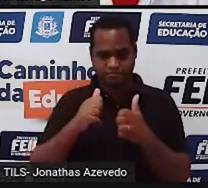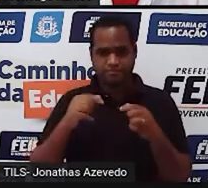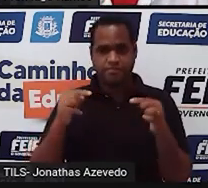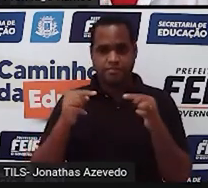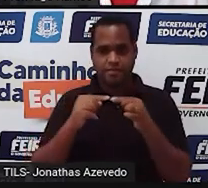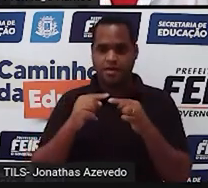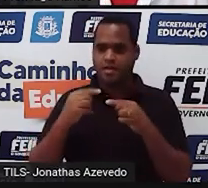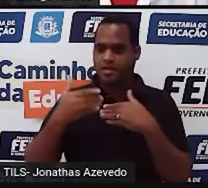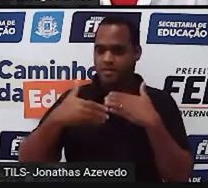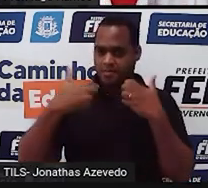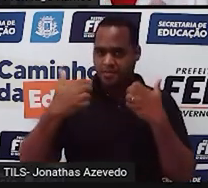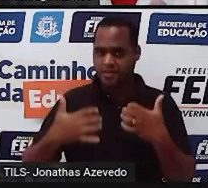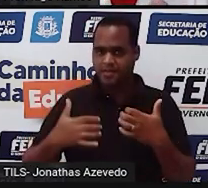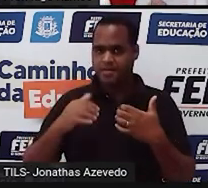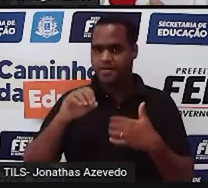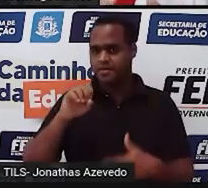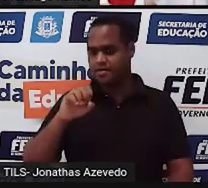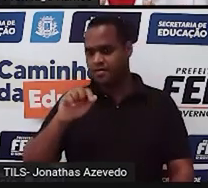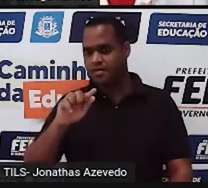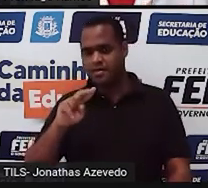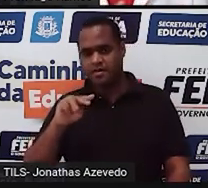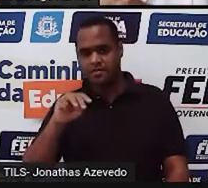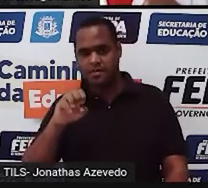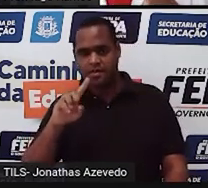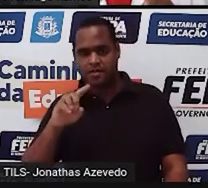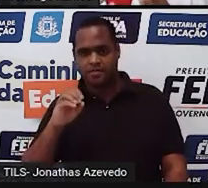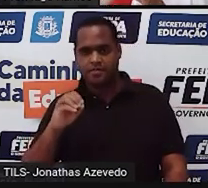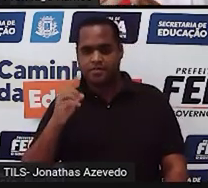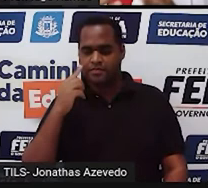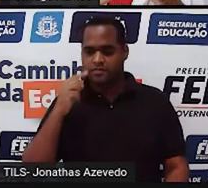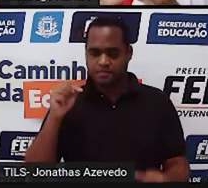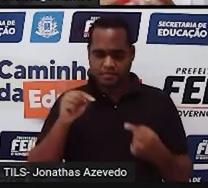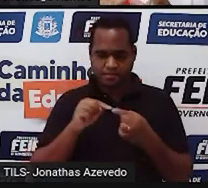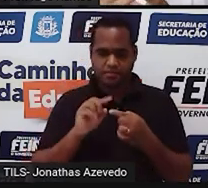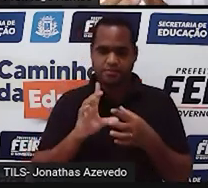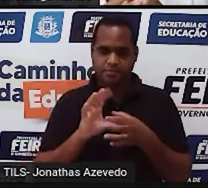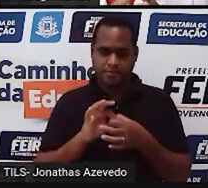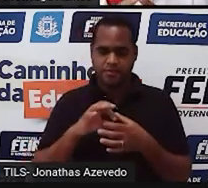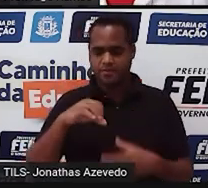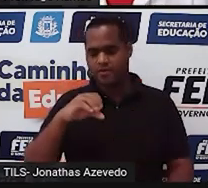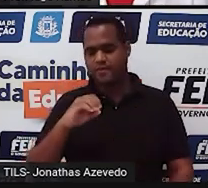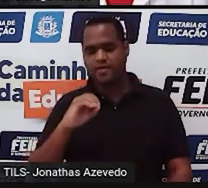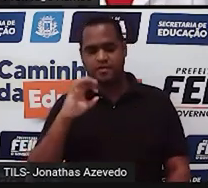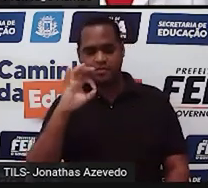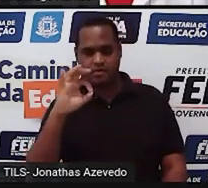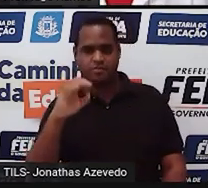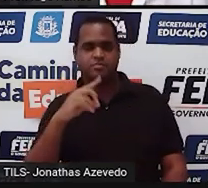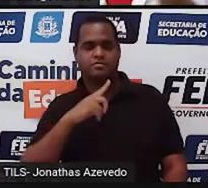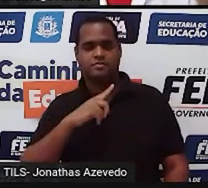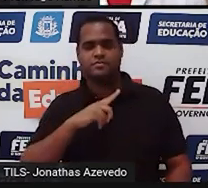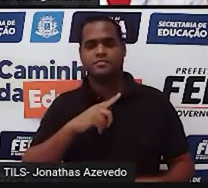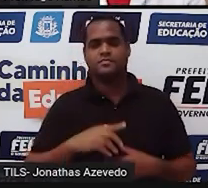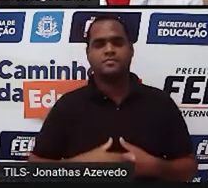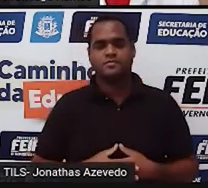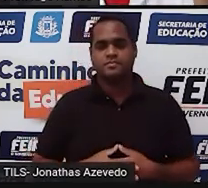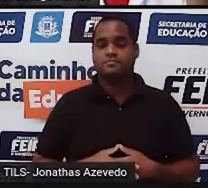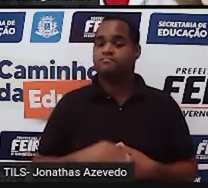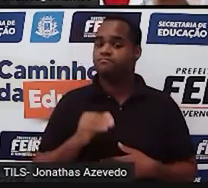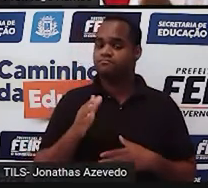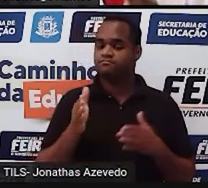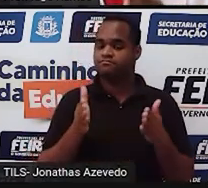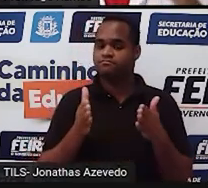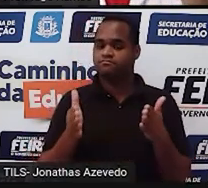passa por um segmento cruza esse segmento forma no ângulos de 90° e